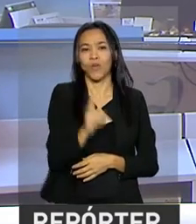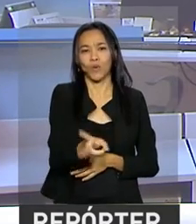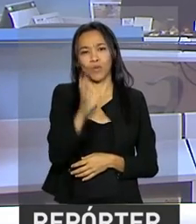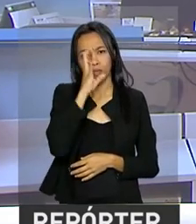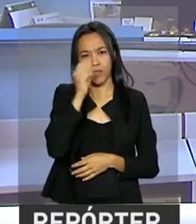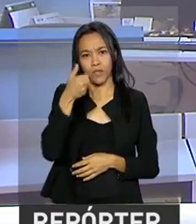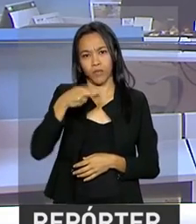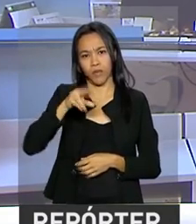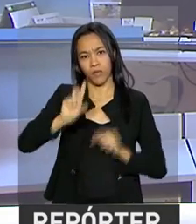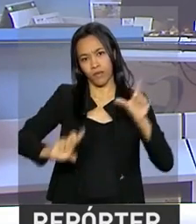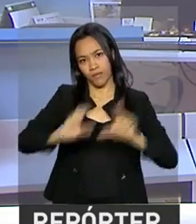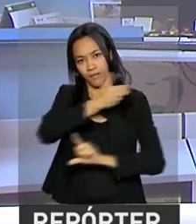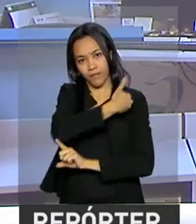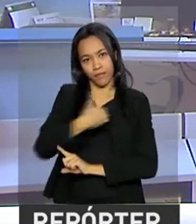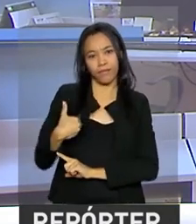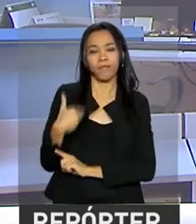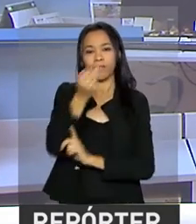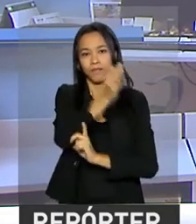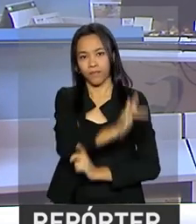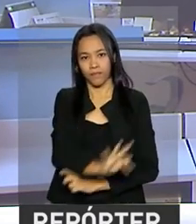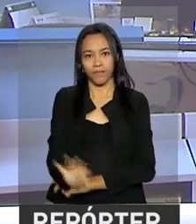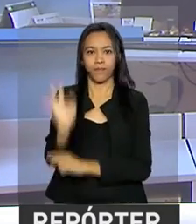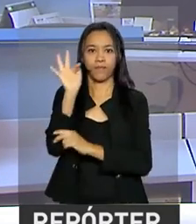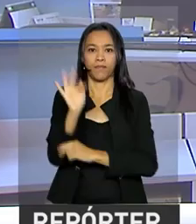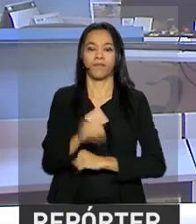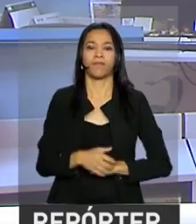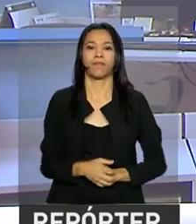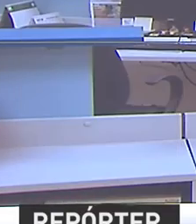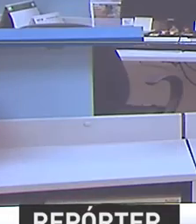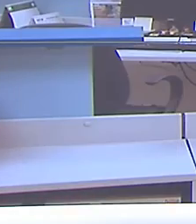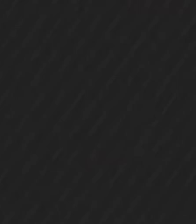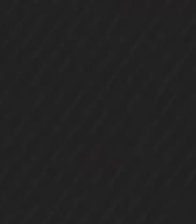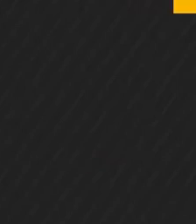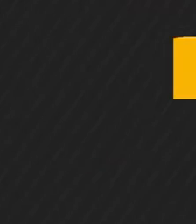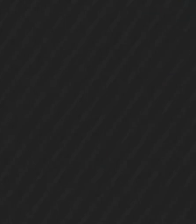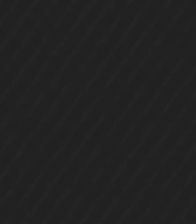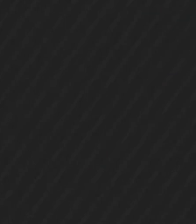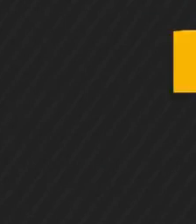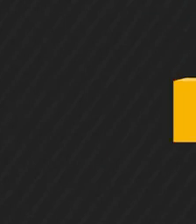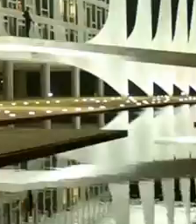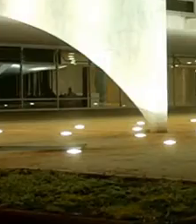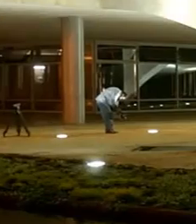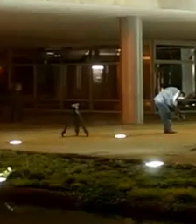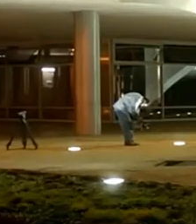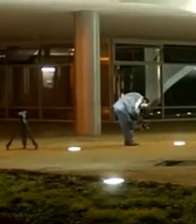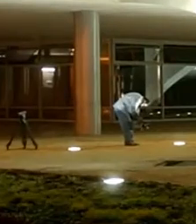continue com a gente aqui na TV NBR, a TV do Governo Federal.